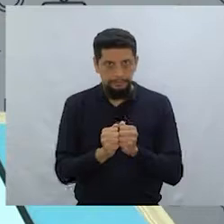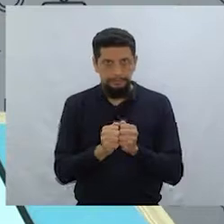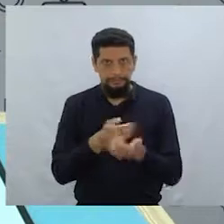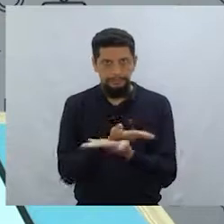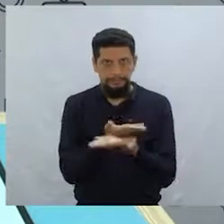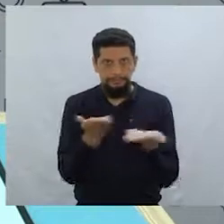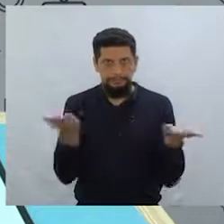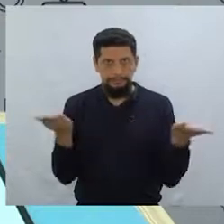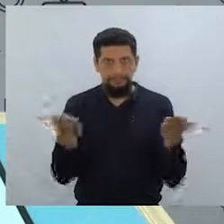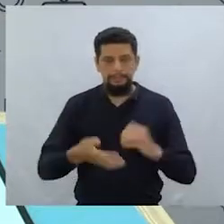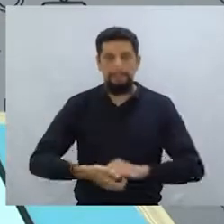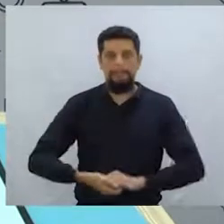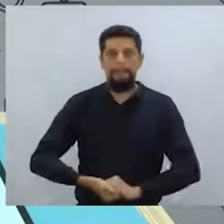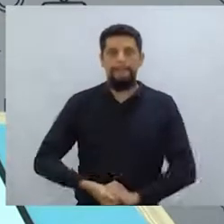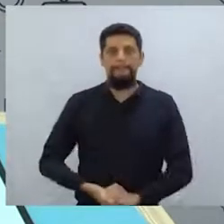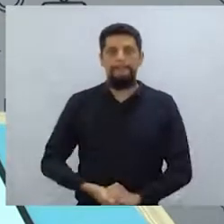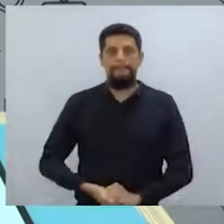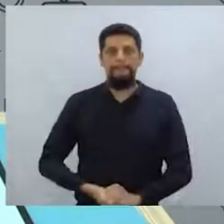aqui?